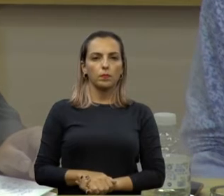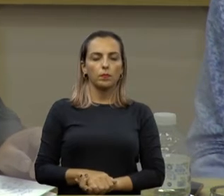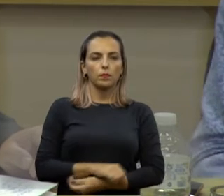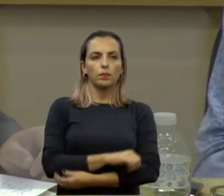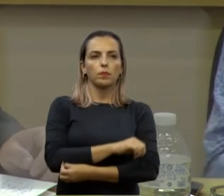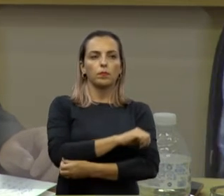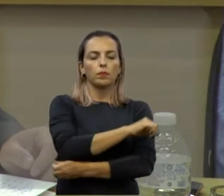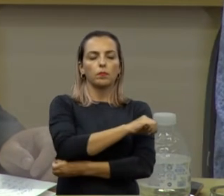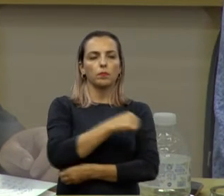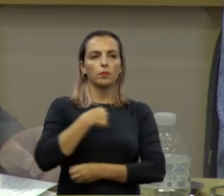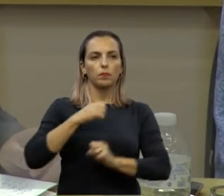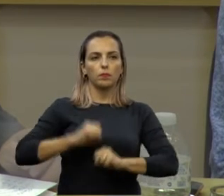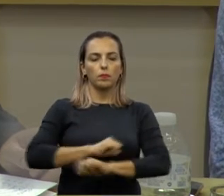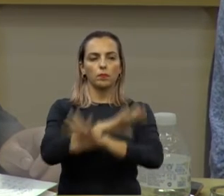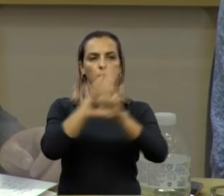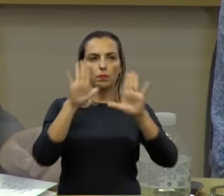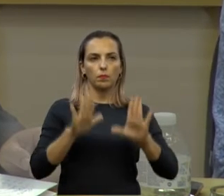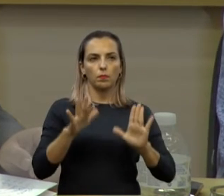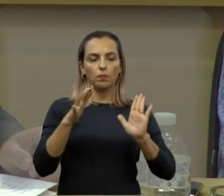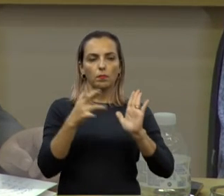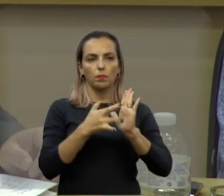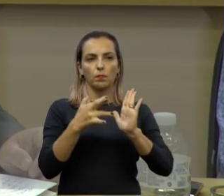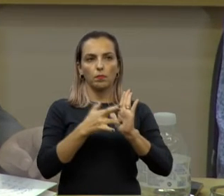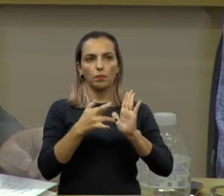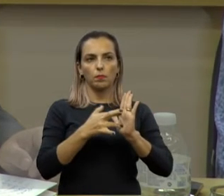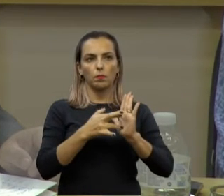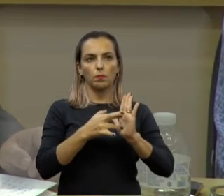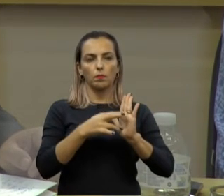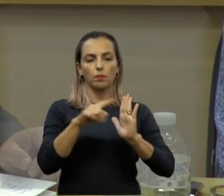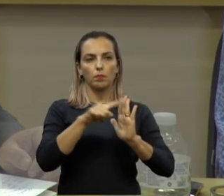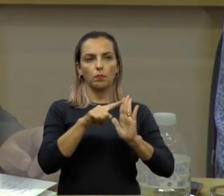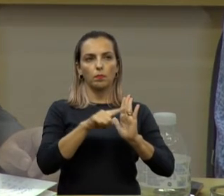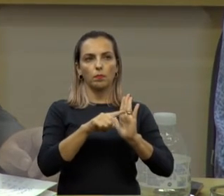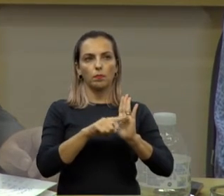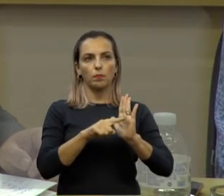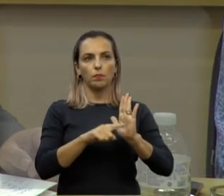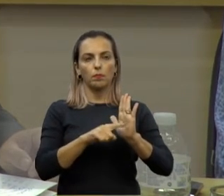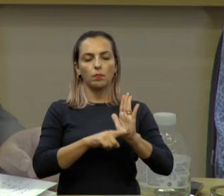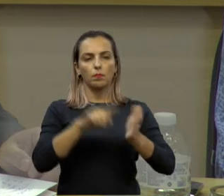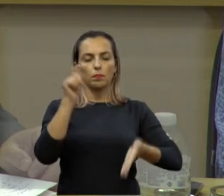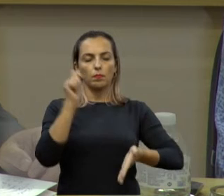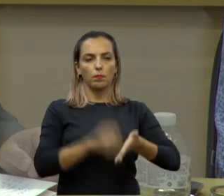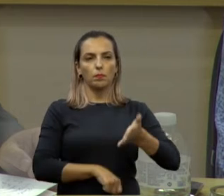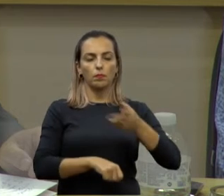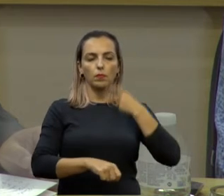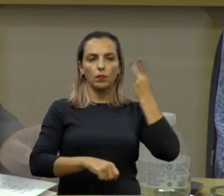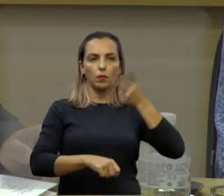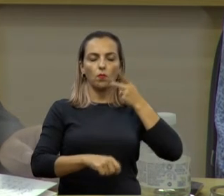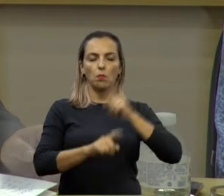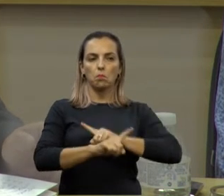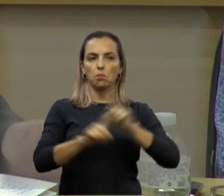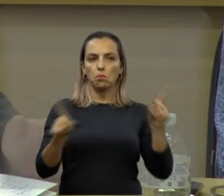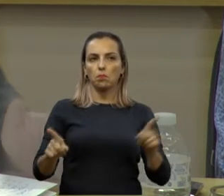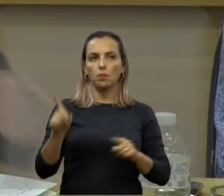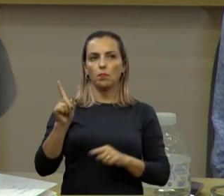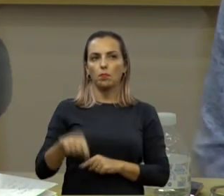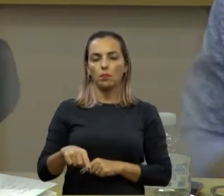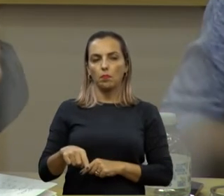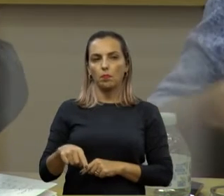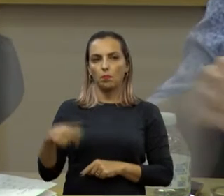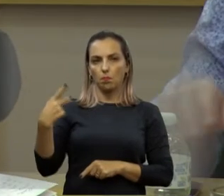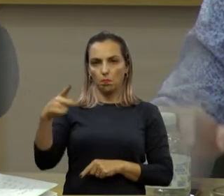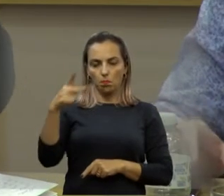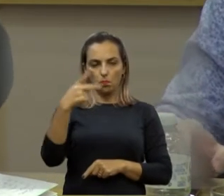quero deixar claro que rendimento a ordem de inscrição aqui na hora de fala no debate quem diz a ordem de